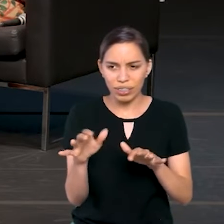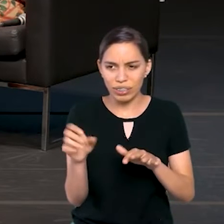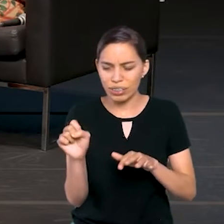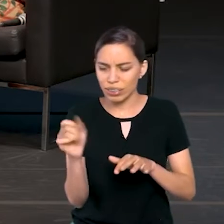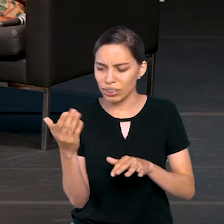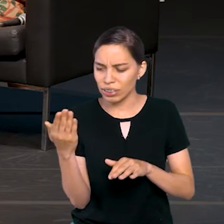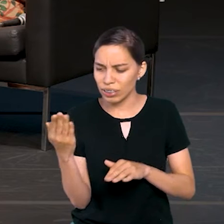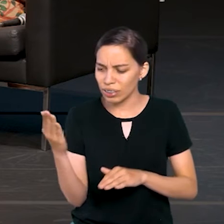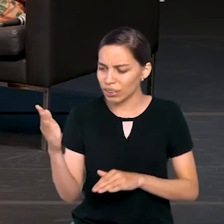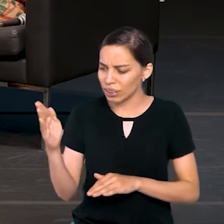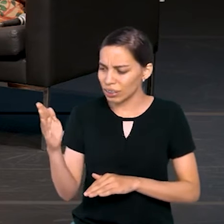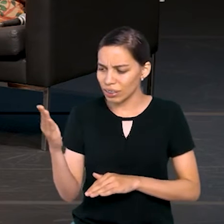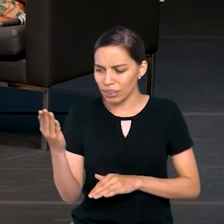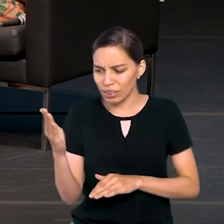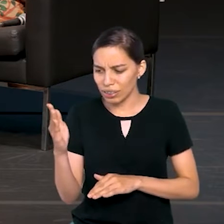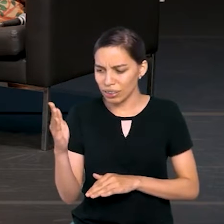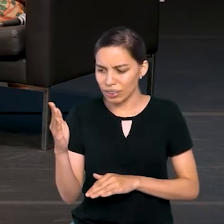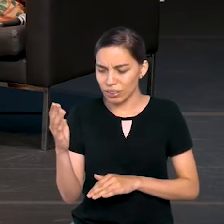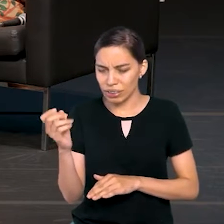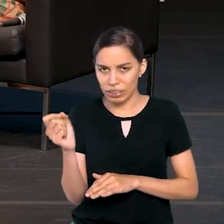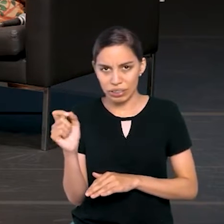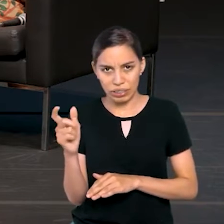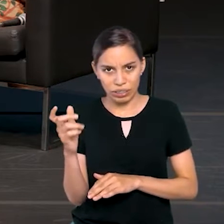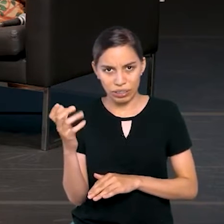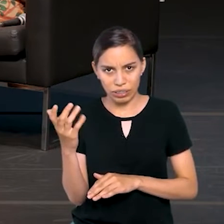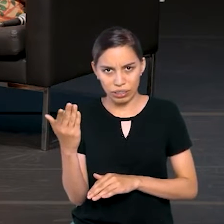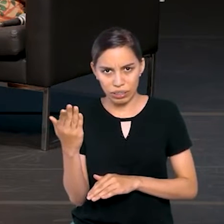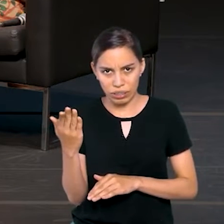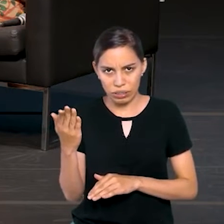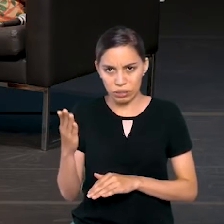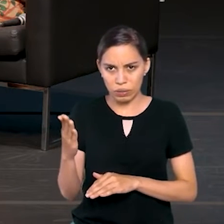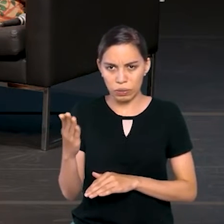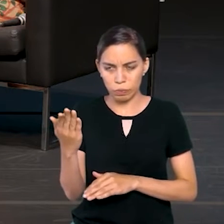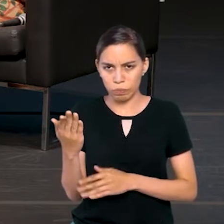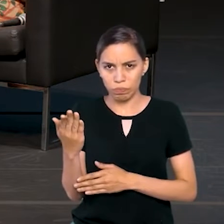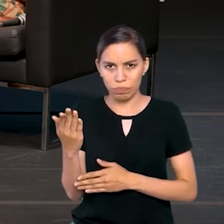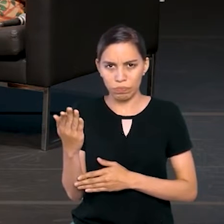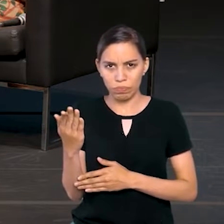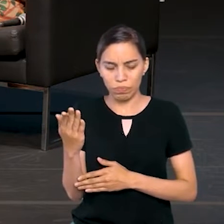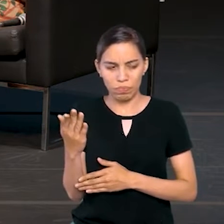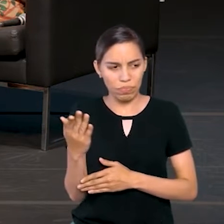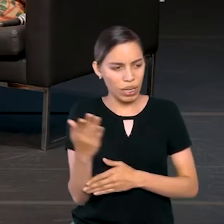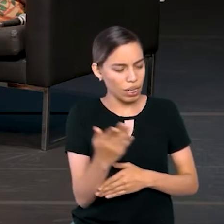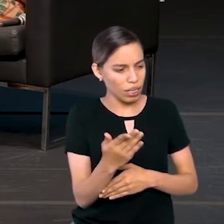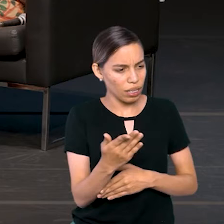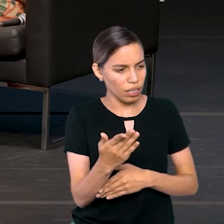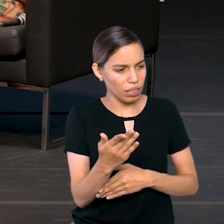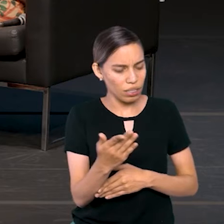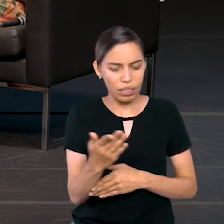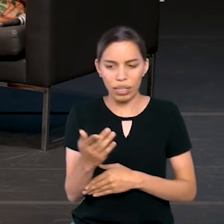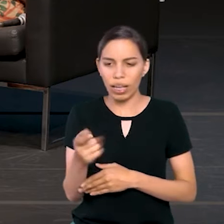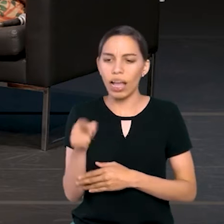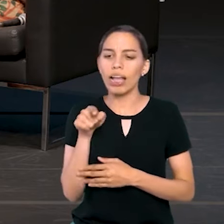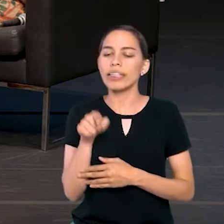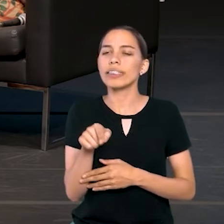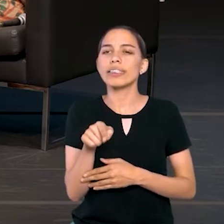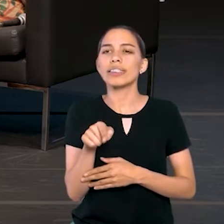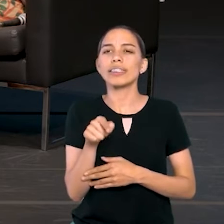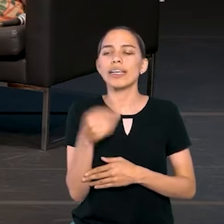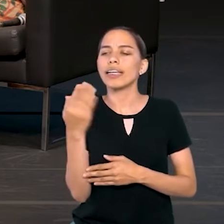fica muito exagerado, ele vira assim. E